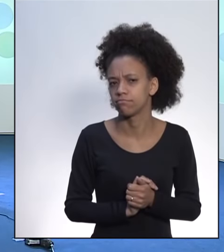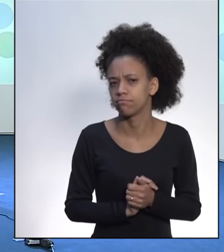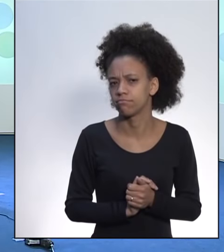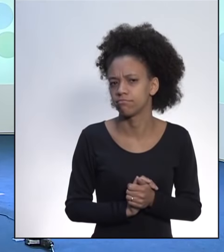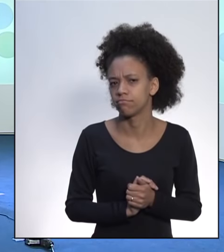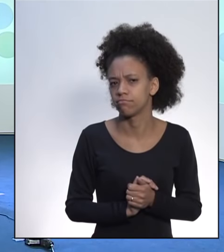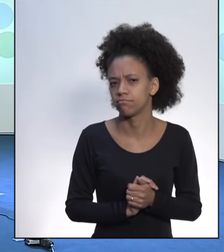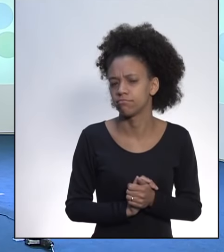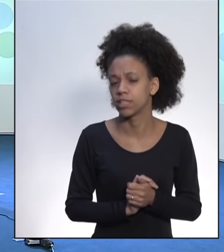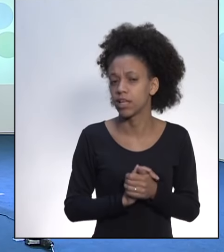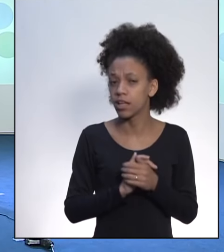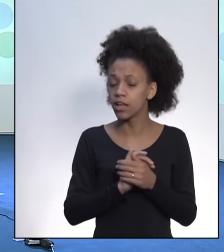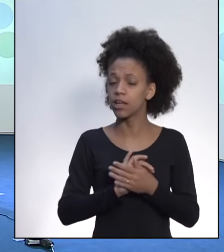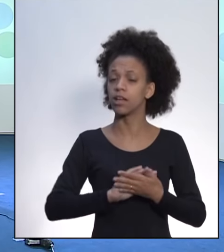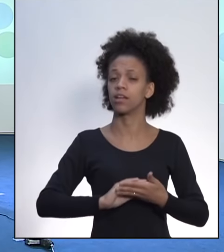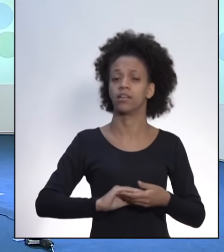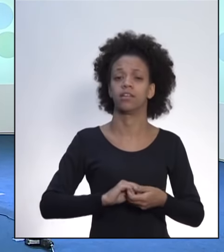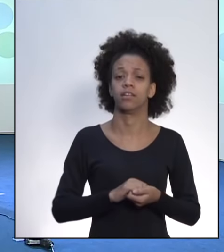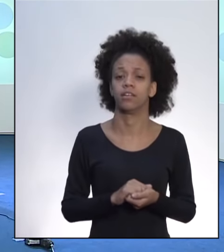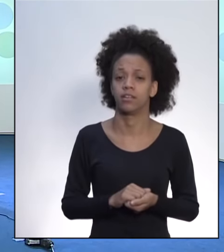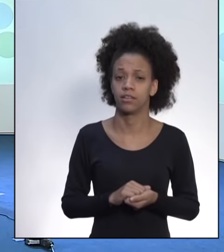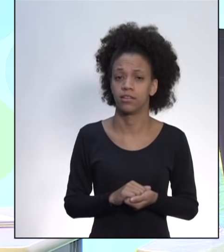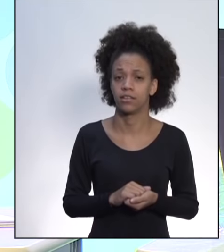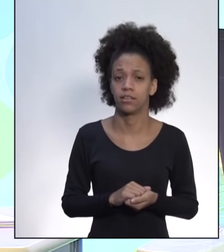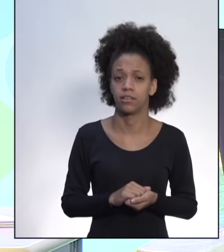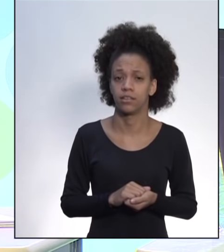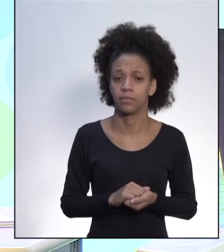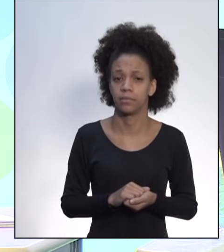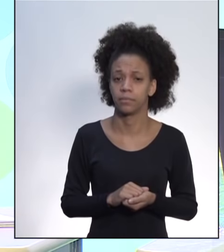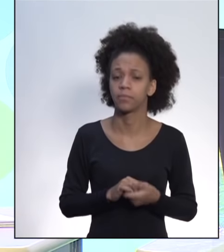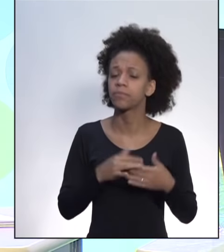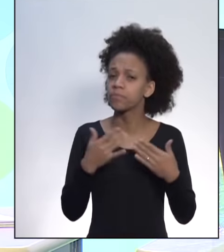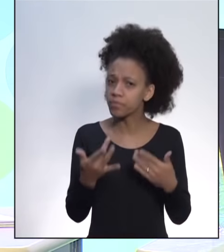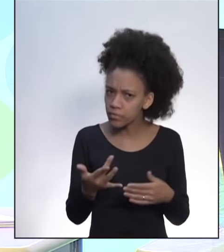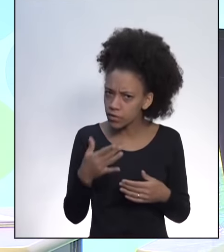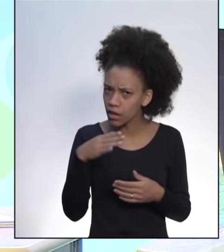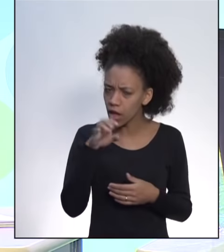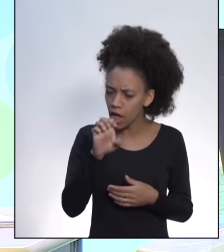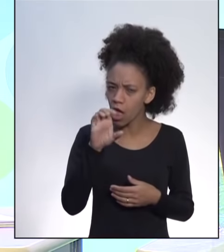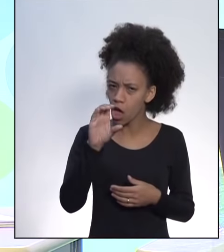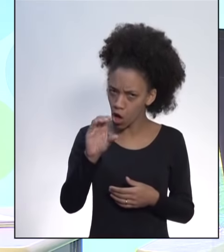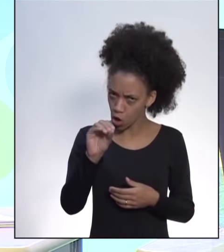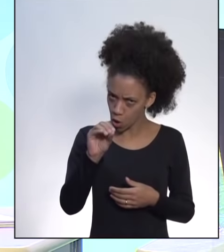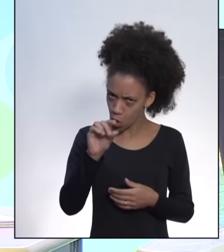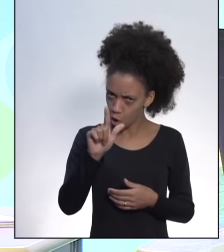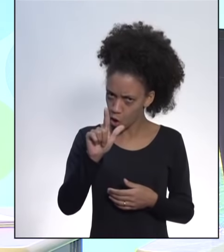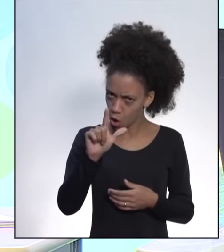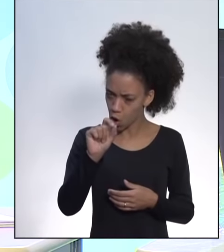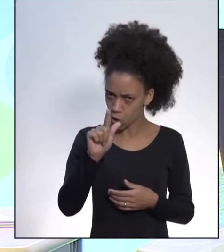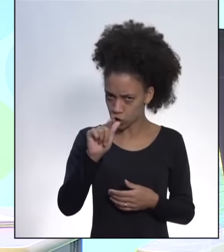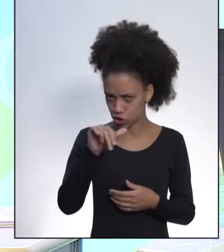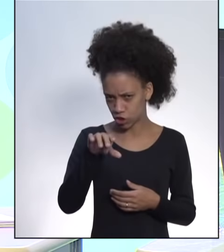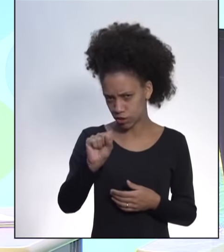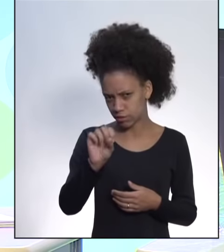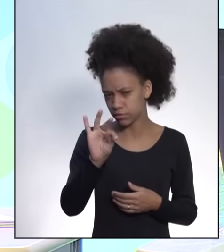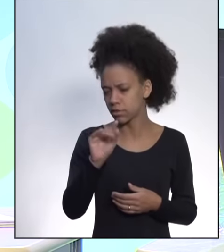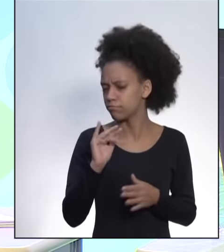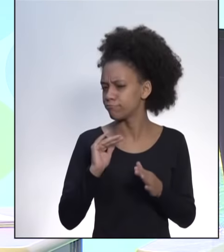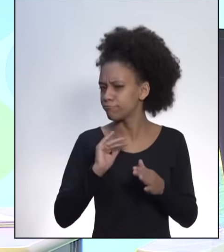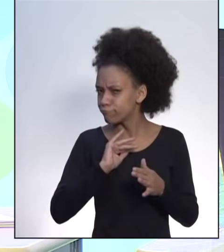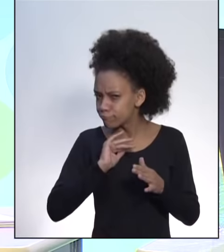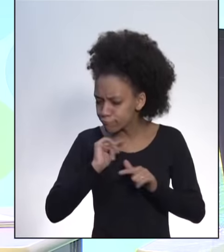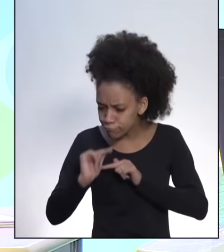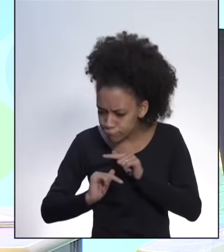the world in many types of rabbits então os ecologistas trabalho no mundo inteiro